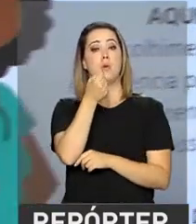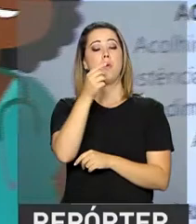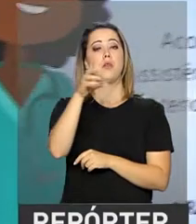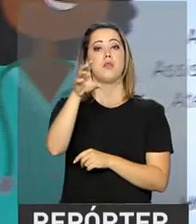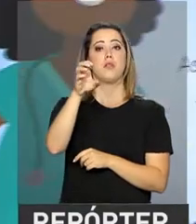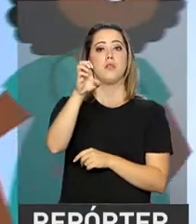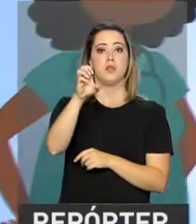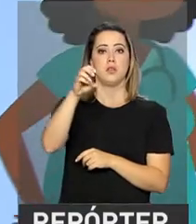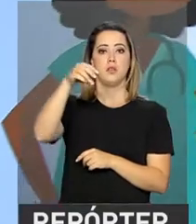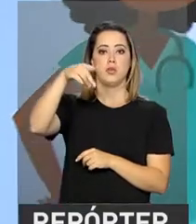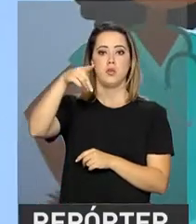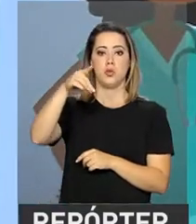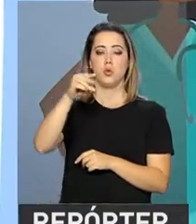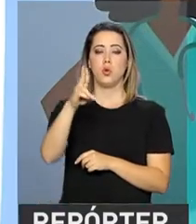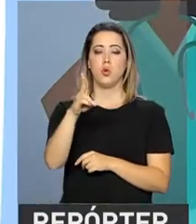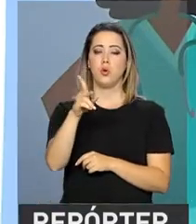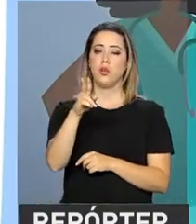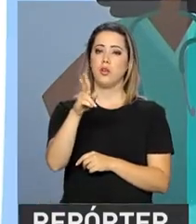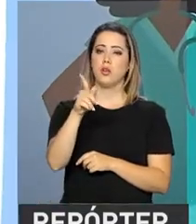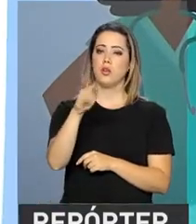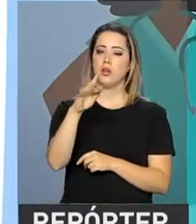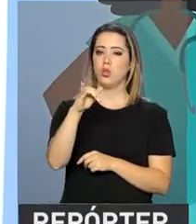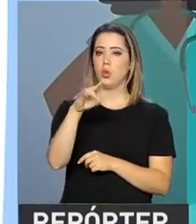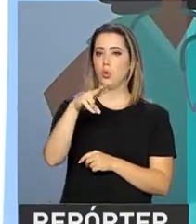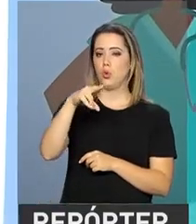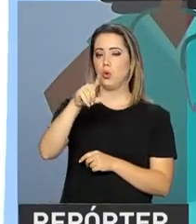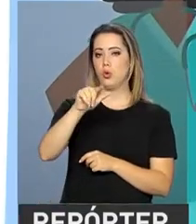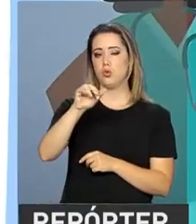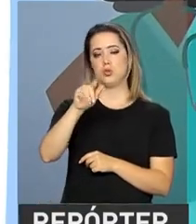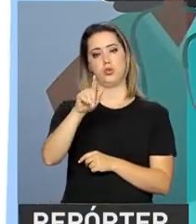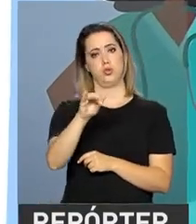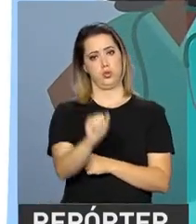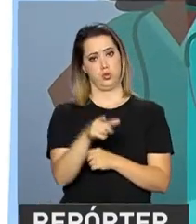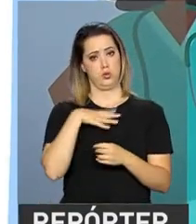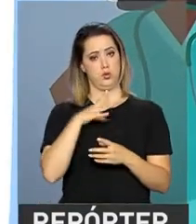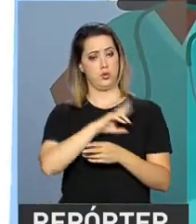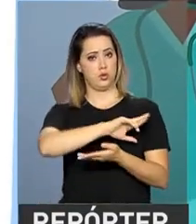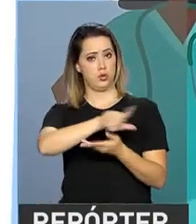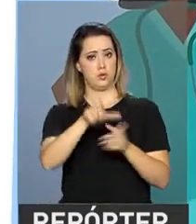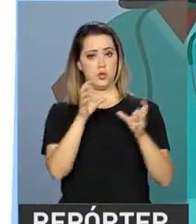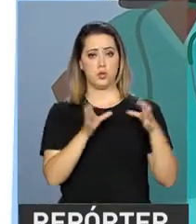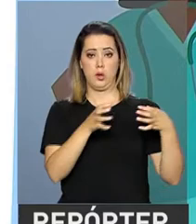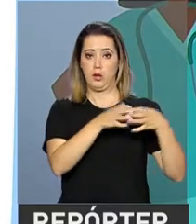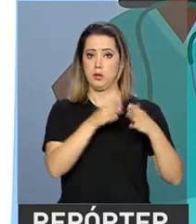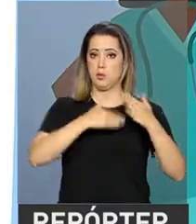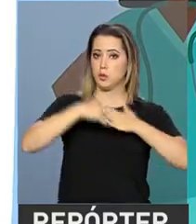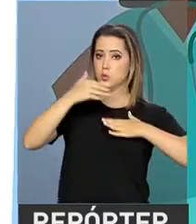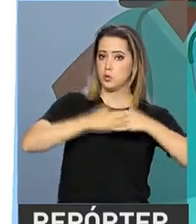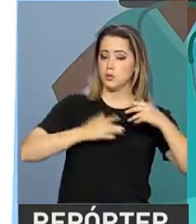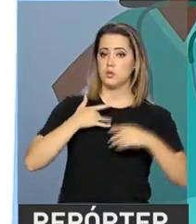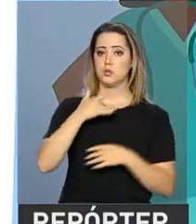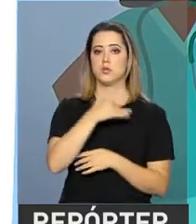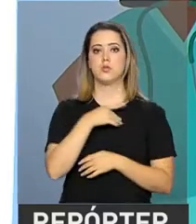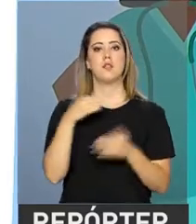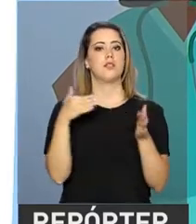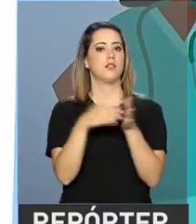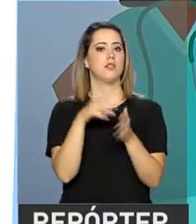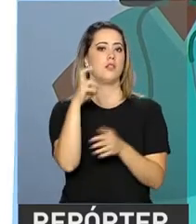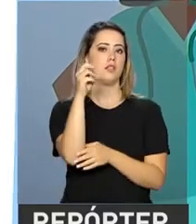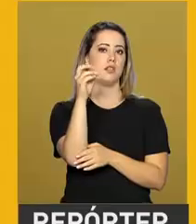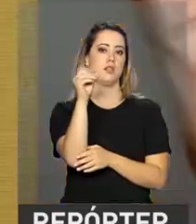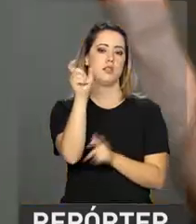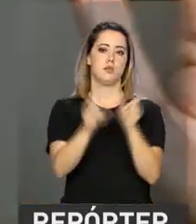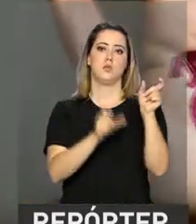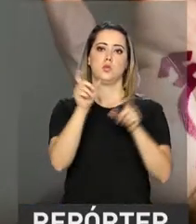com 7 profissionais de saúde, entre médicos, técnicos e enfermeiros, e tem a capacidade para atender até 500 pessoas por